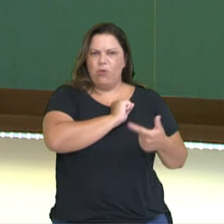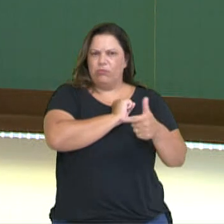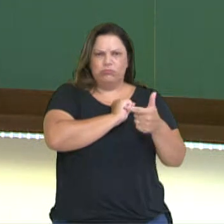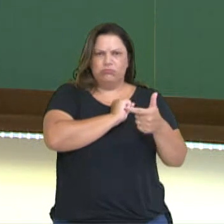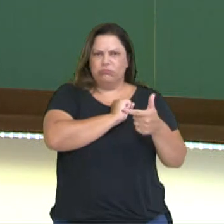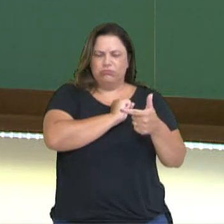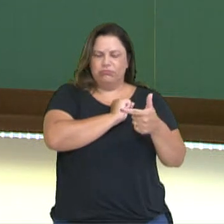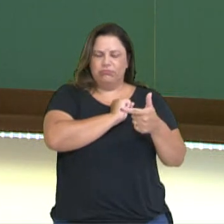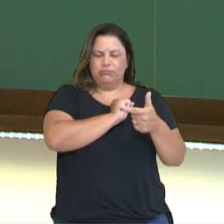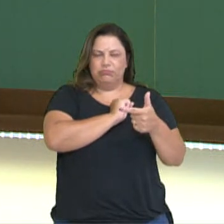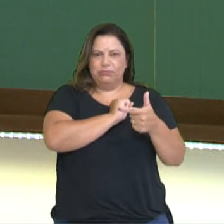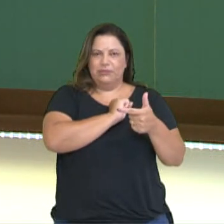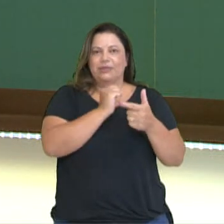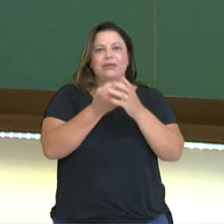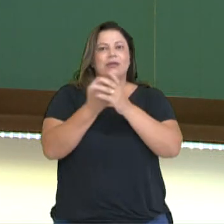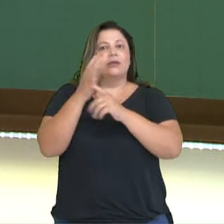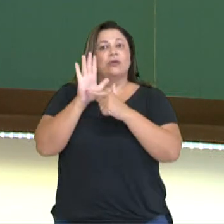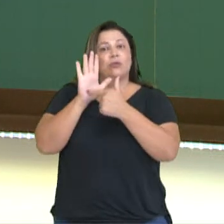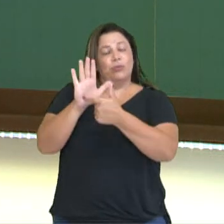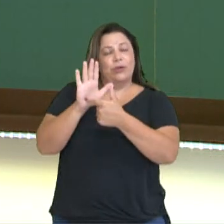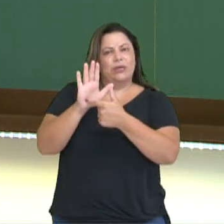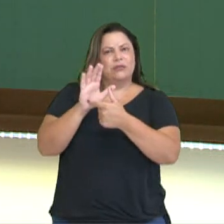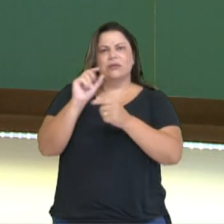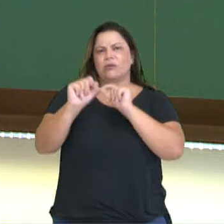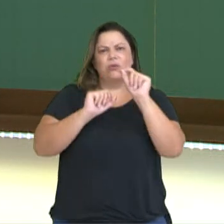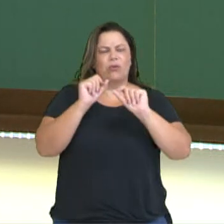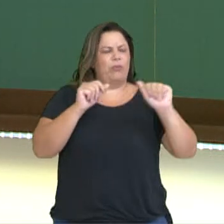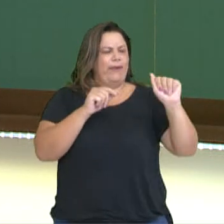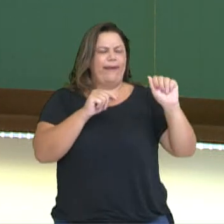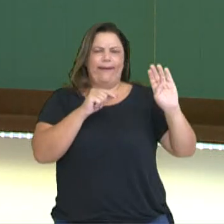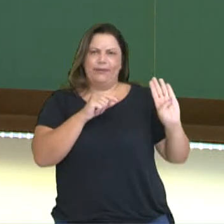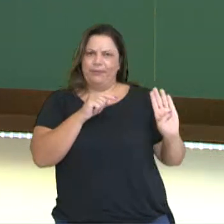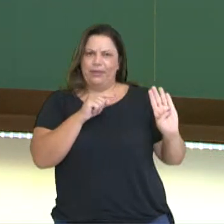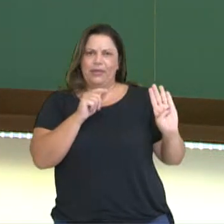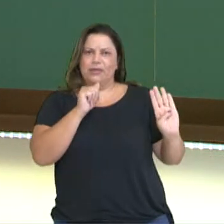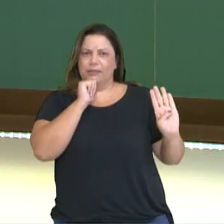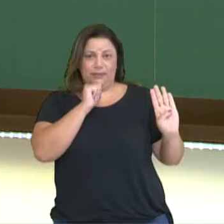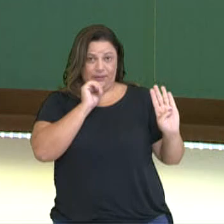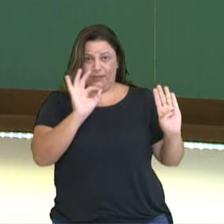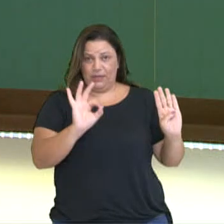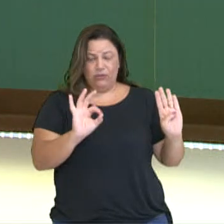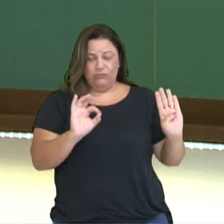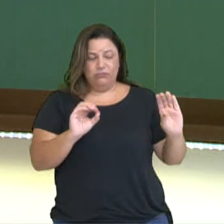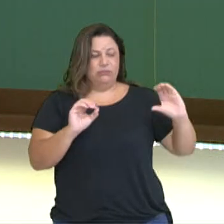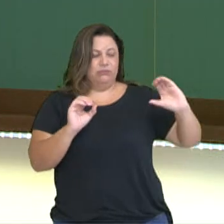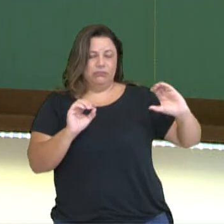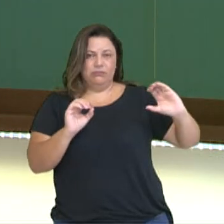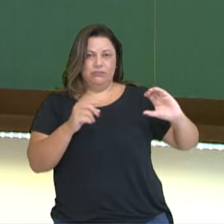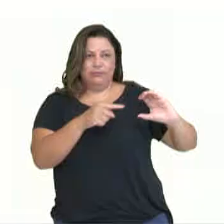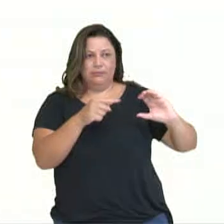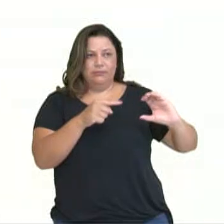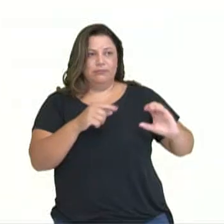no poema ainda. Então, eu não posso denominá-las como A e B. Então, eu digo que é letra C, tá bom?